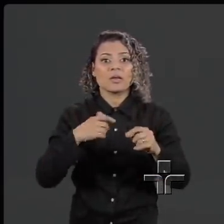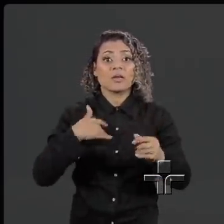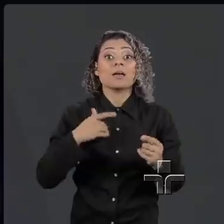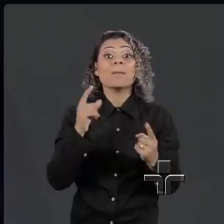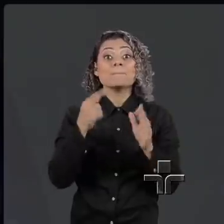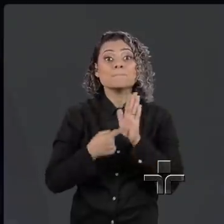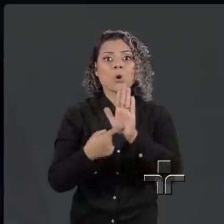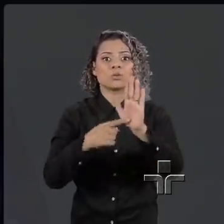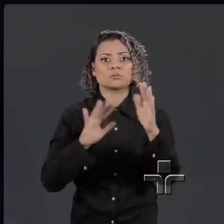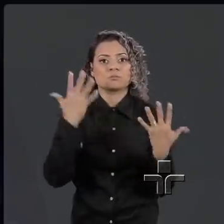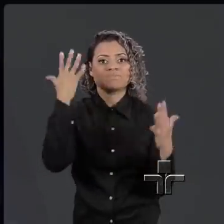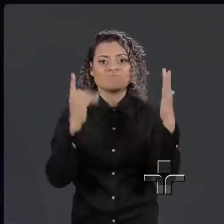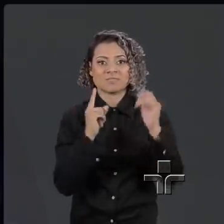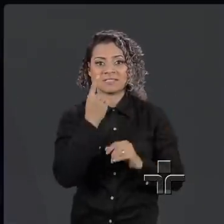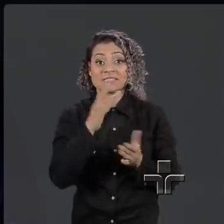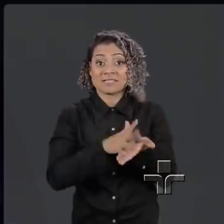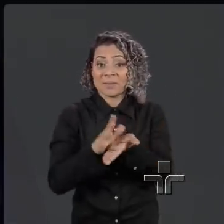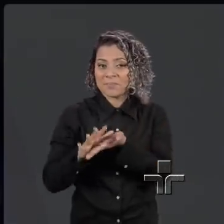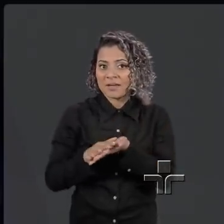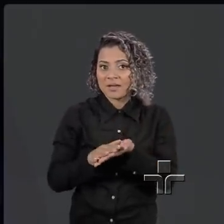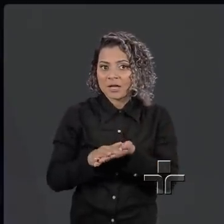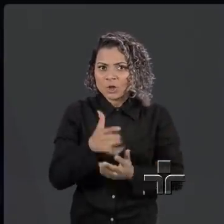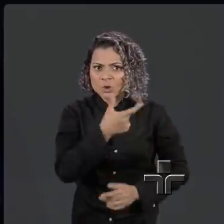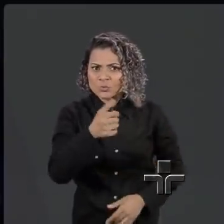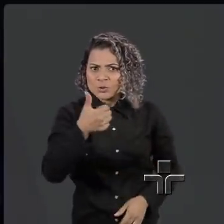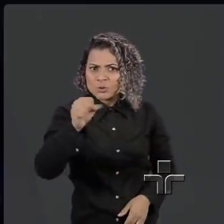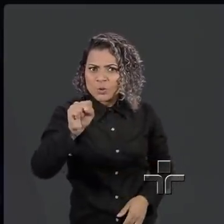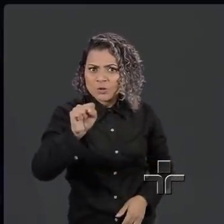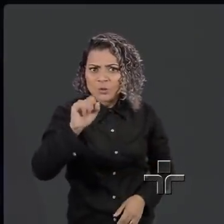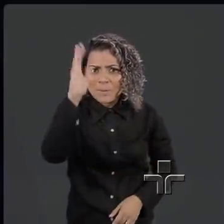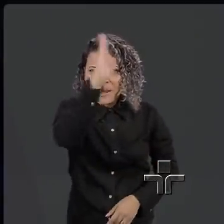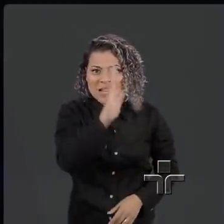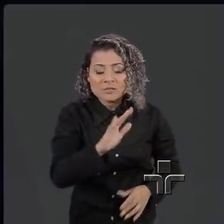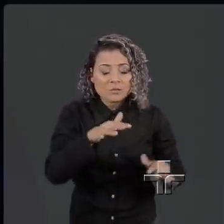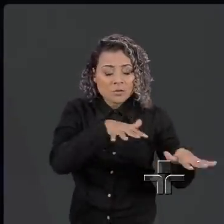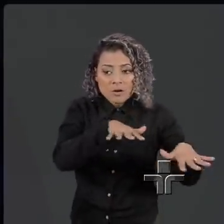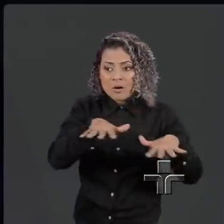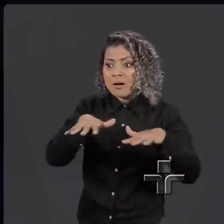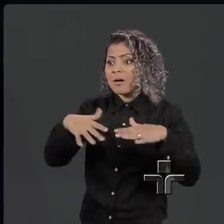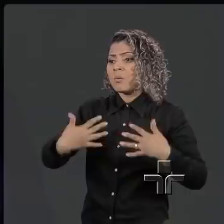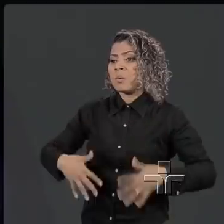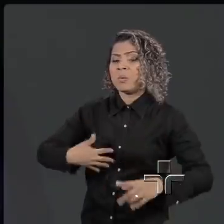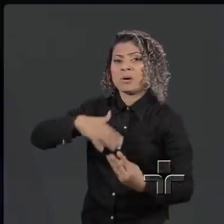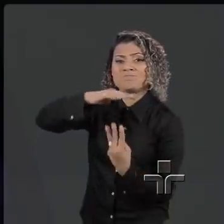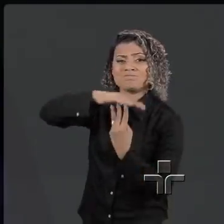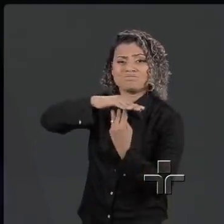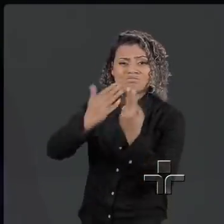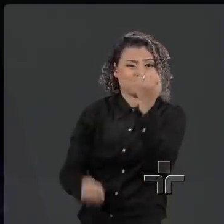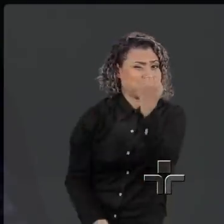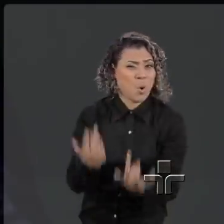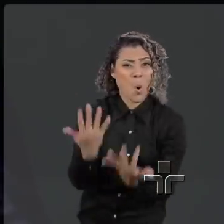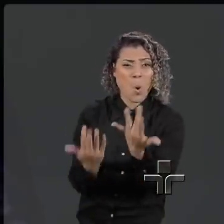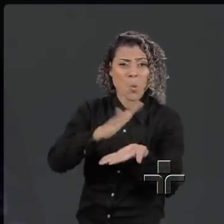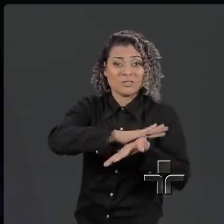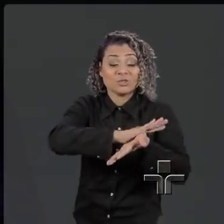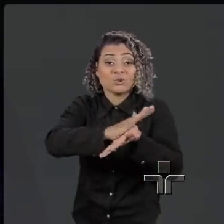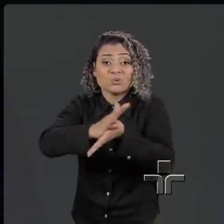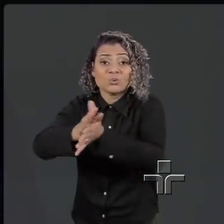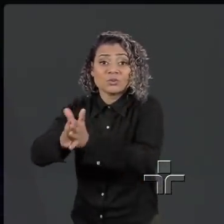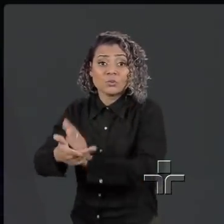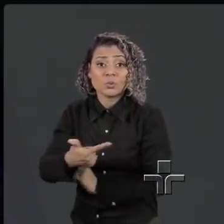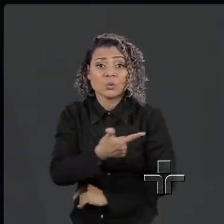samba. 2018 foi o ano em que o Brasil assistiu perplexo ao incêndio do Museu Nacional, no Rio de Janeiro, que destruiu parte